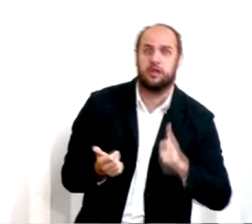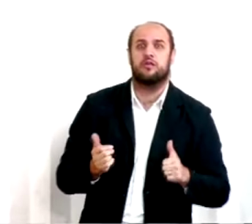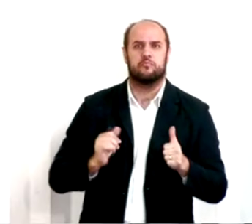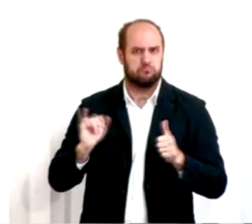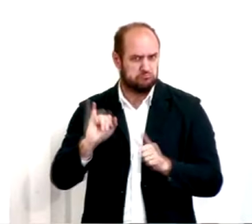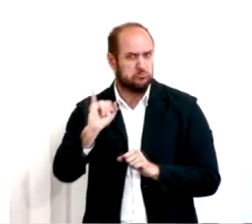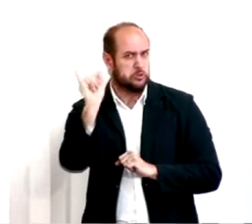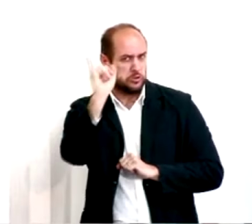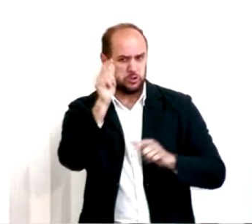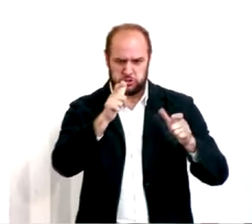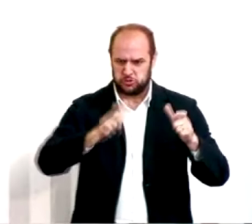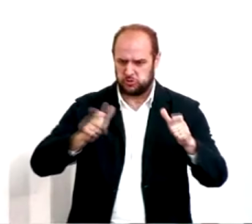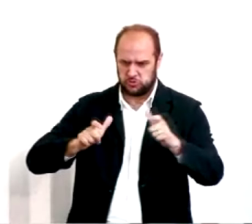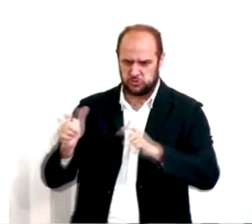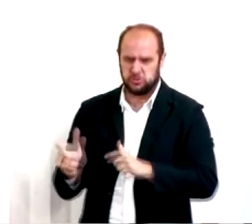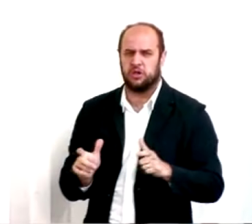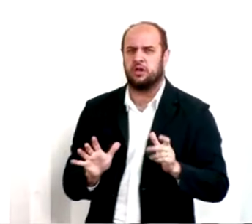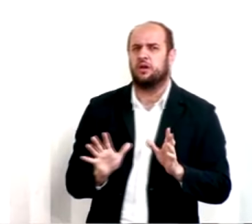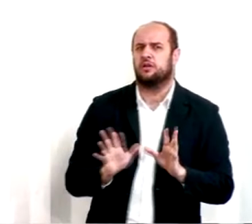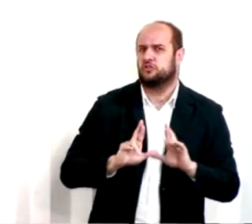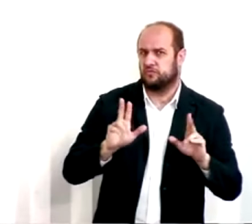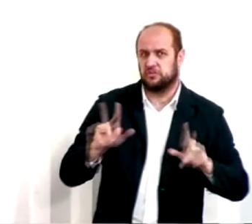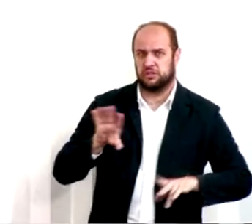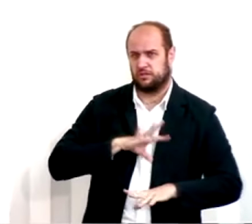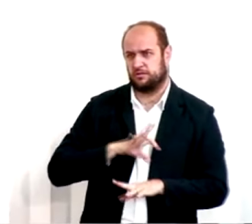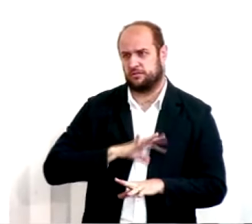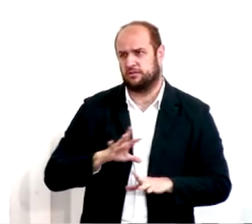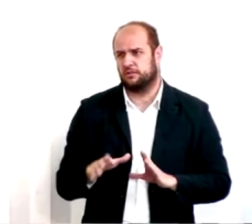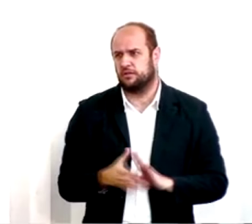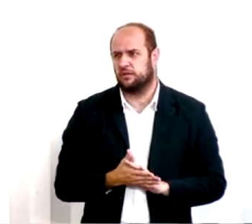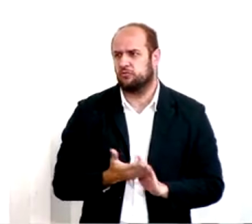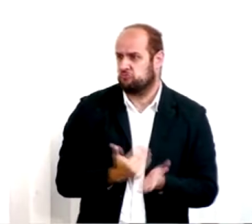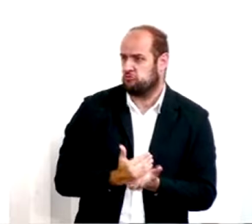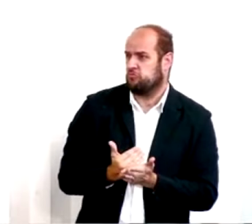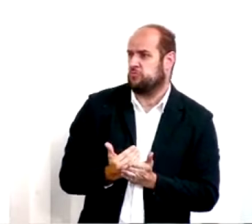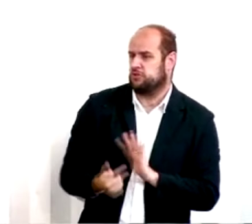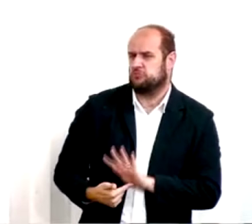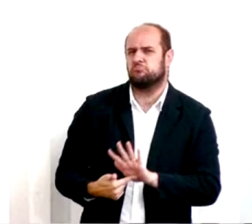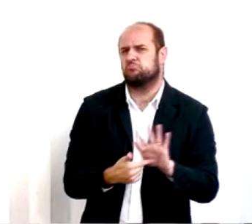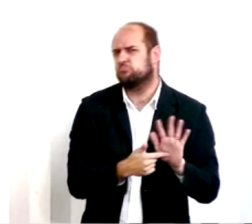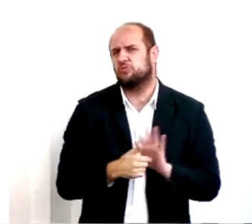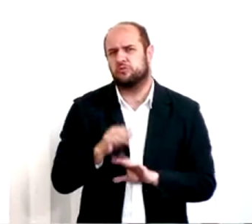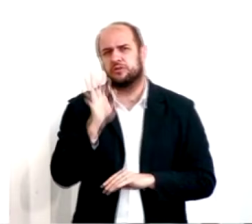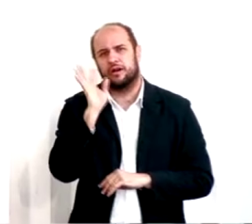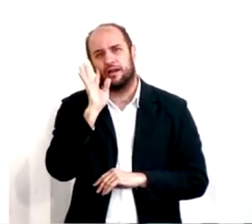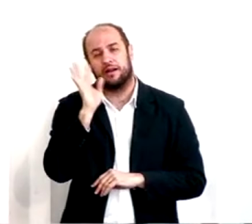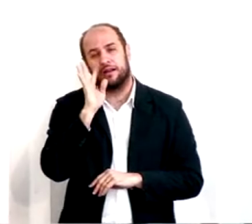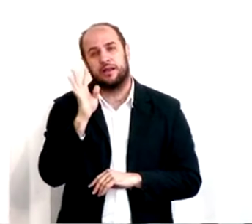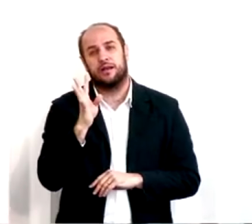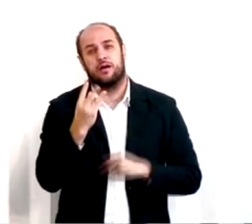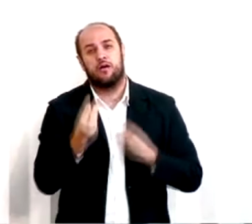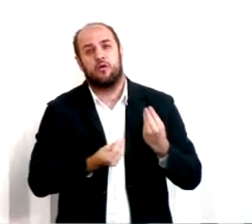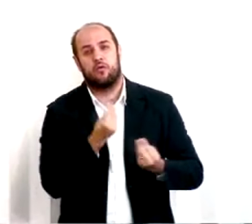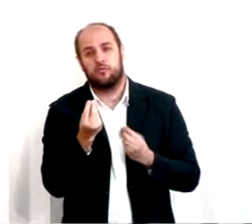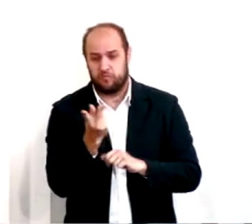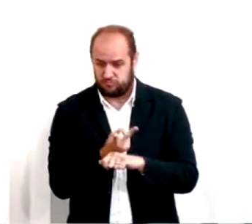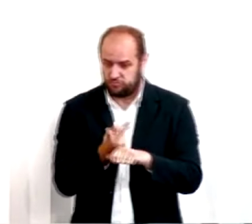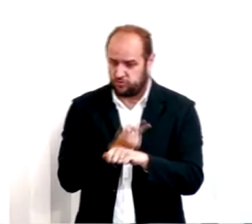e de beréia que inclusive no primeiro momento deram uma demonstração muito interessante de